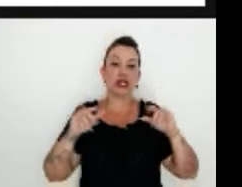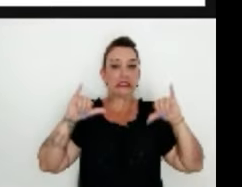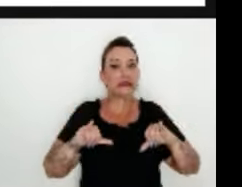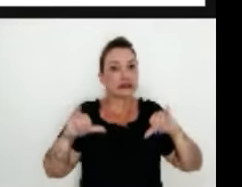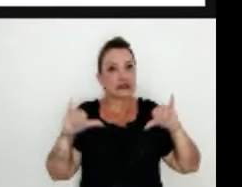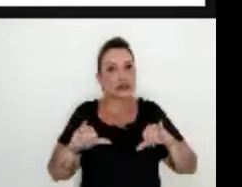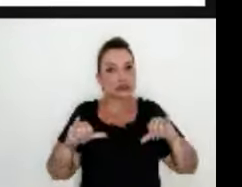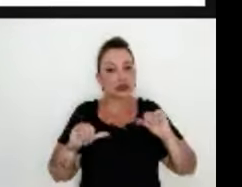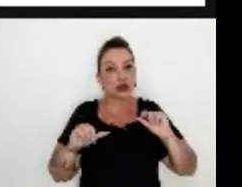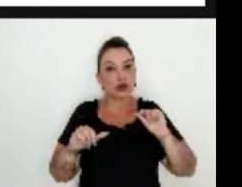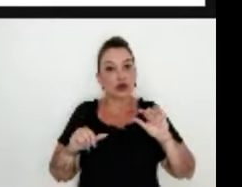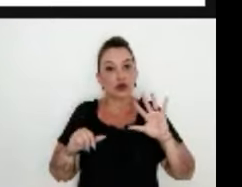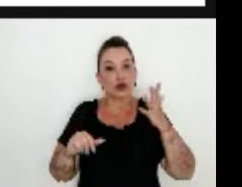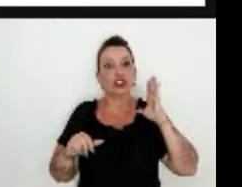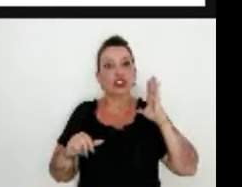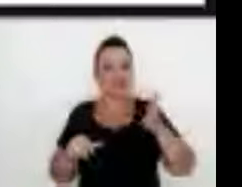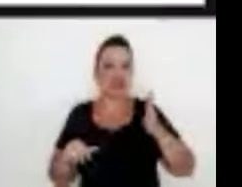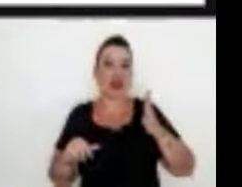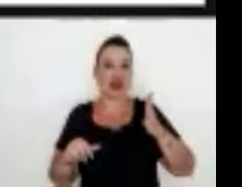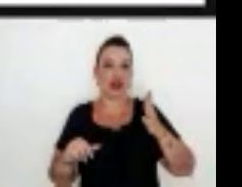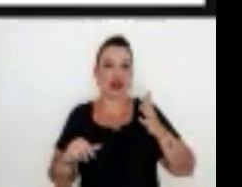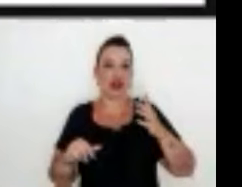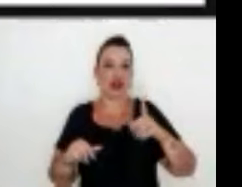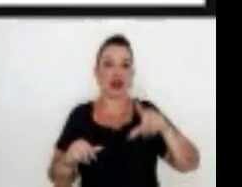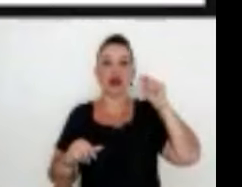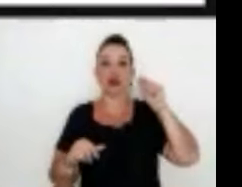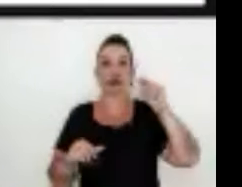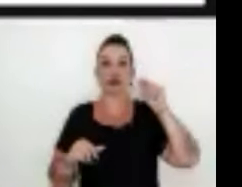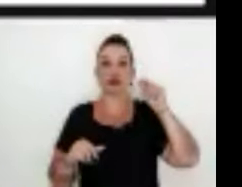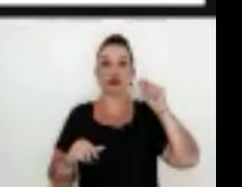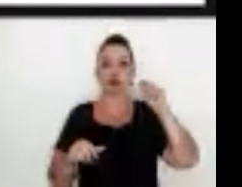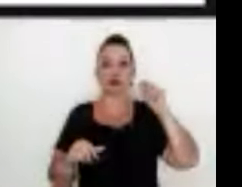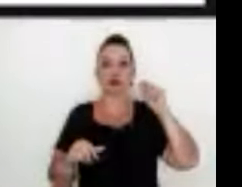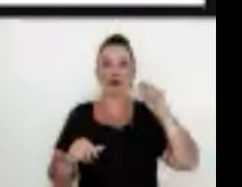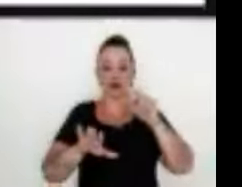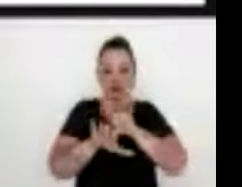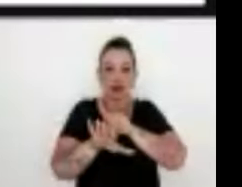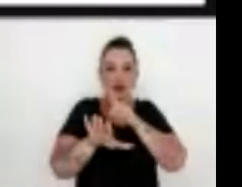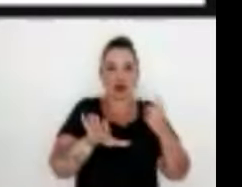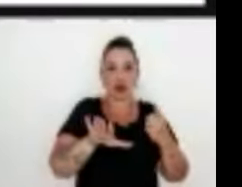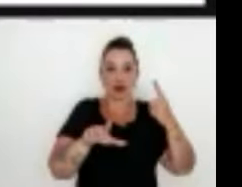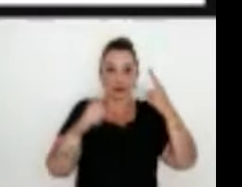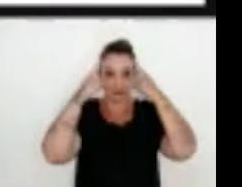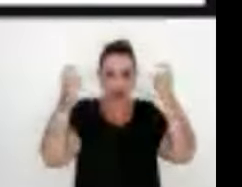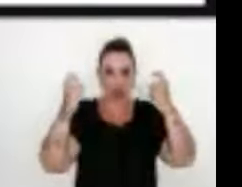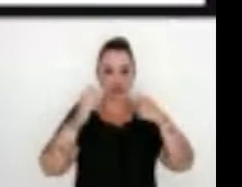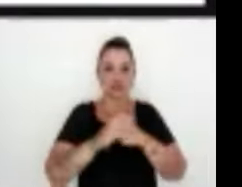situação já determinada de exclusão e de violência.